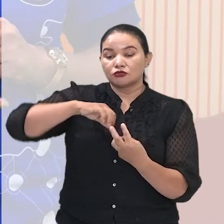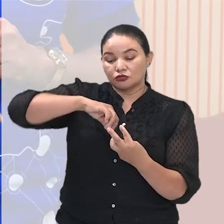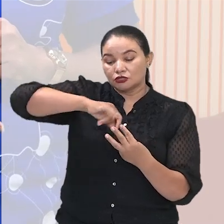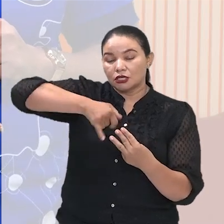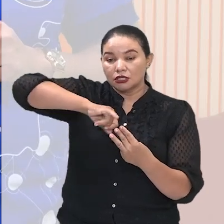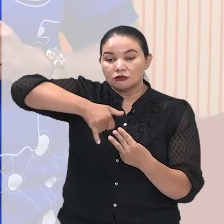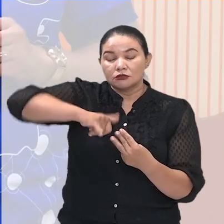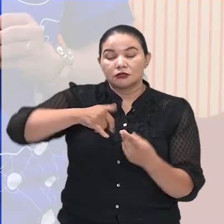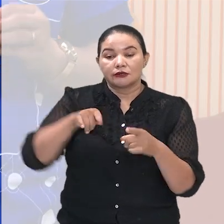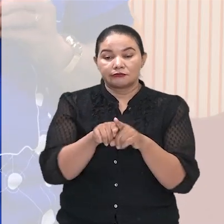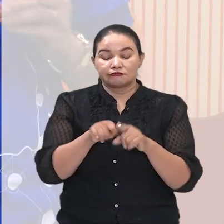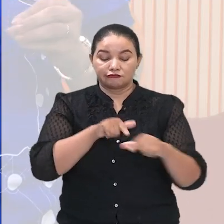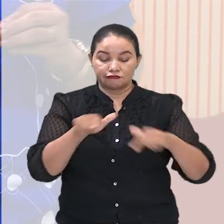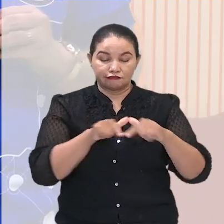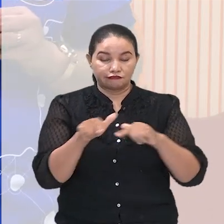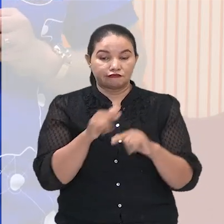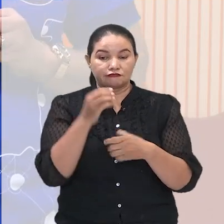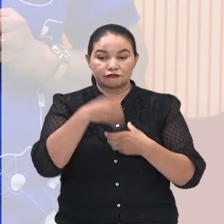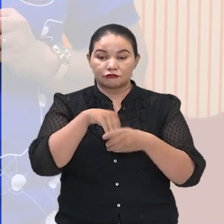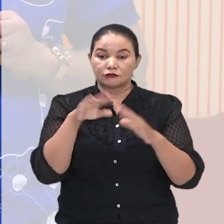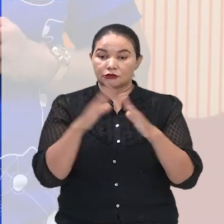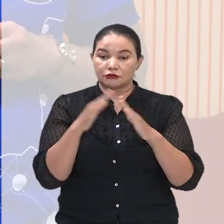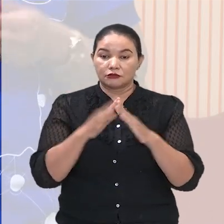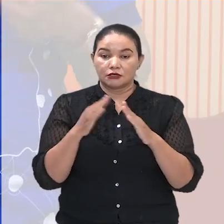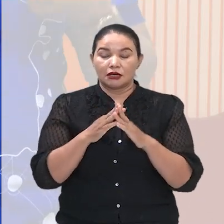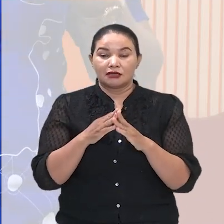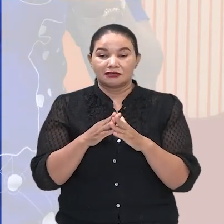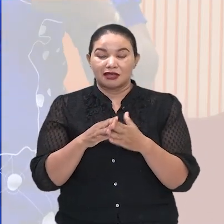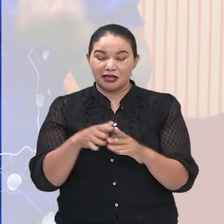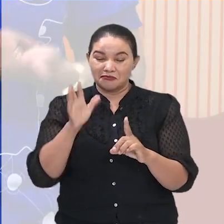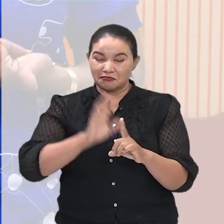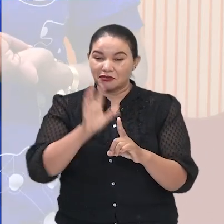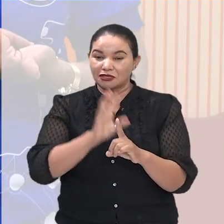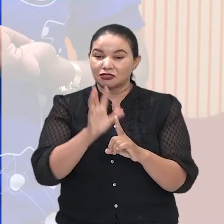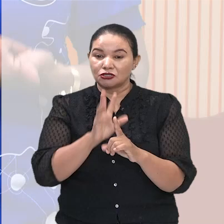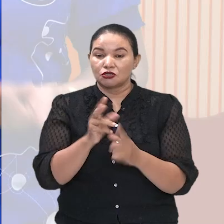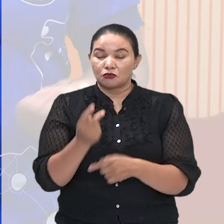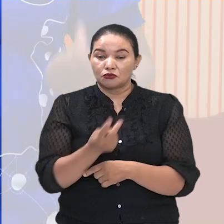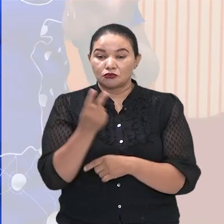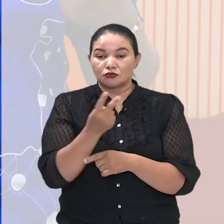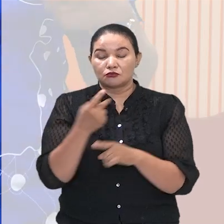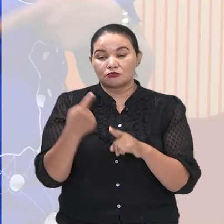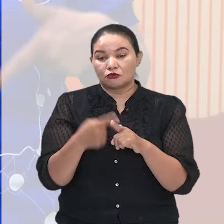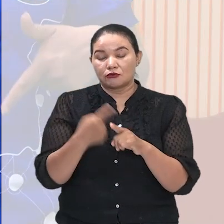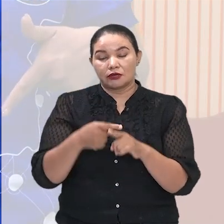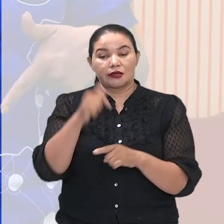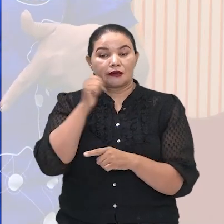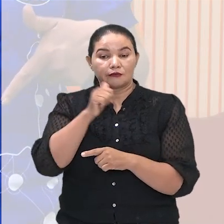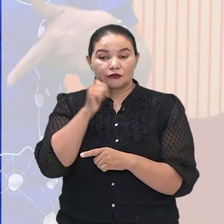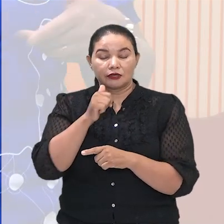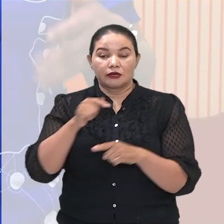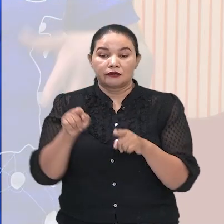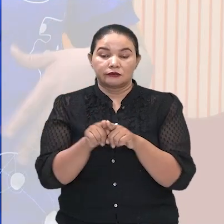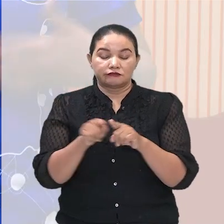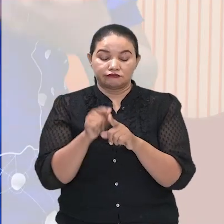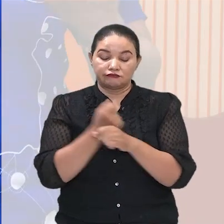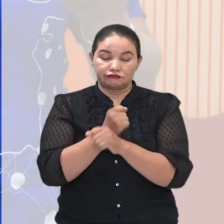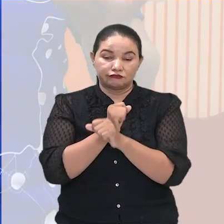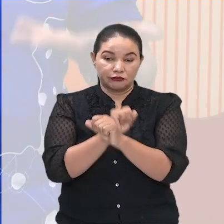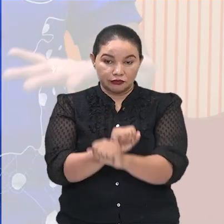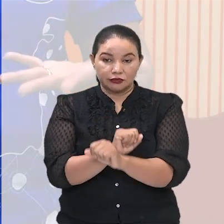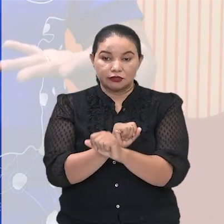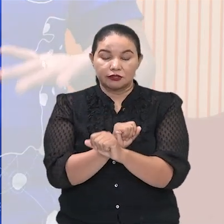tarefas domésticas. Elas sofriam dupla opressão, devido à sua condição de gênero e também à escravização,